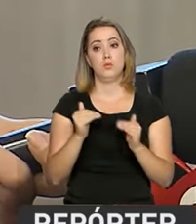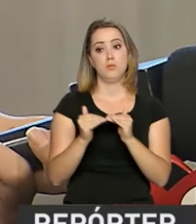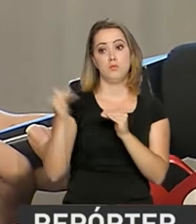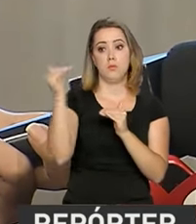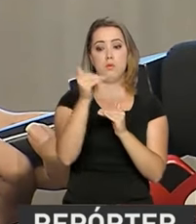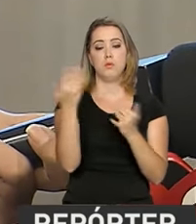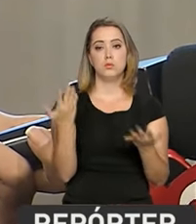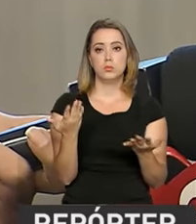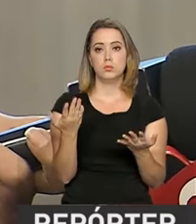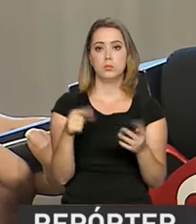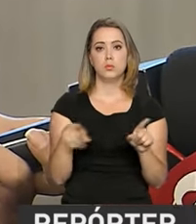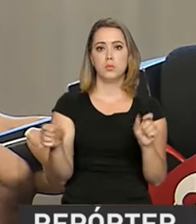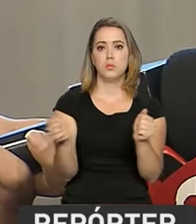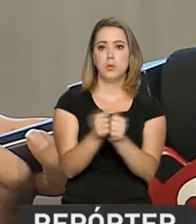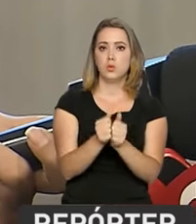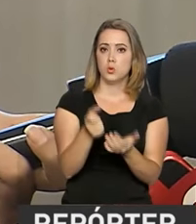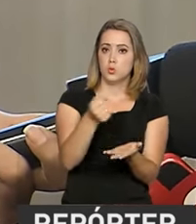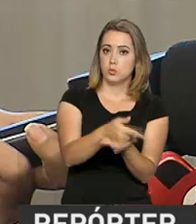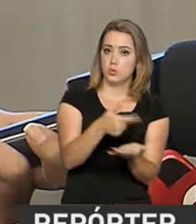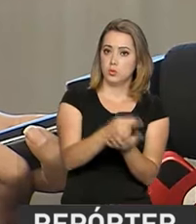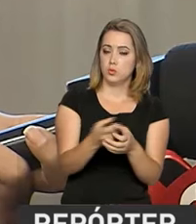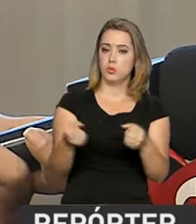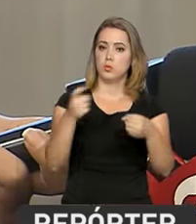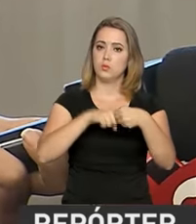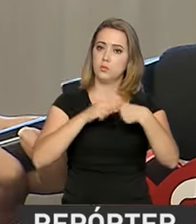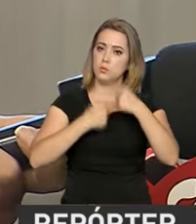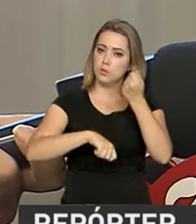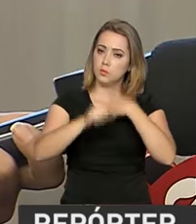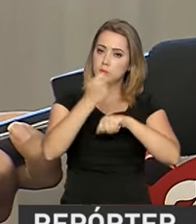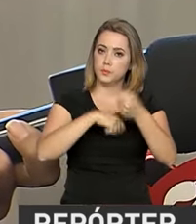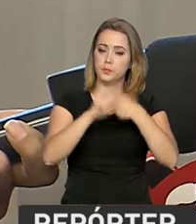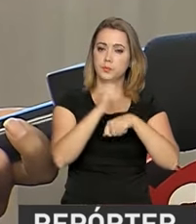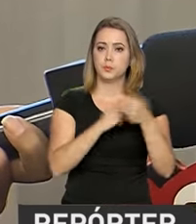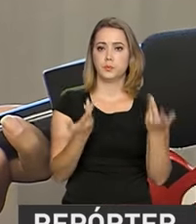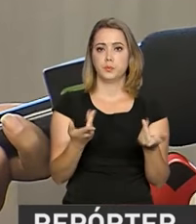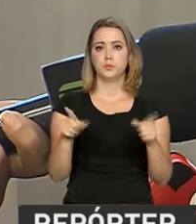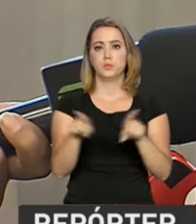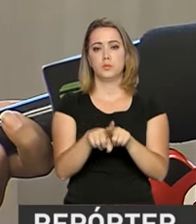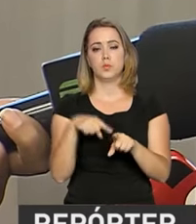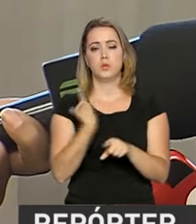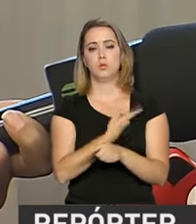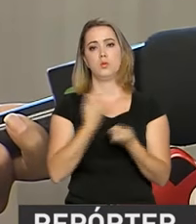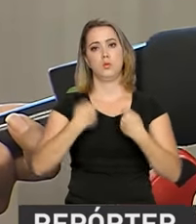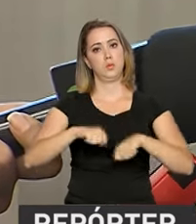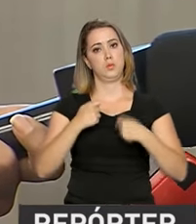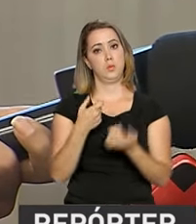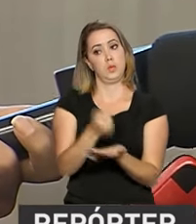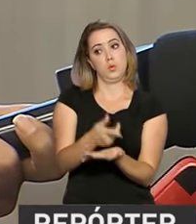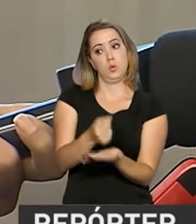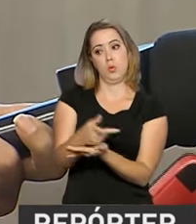lado das importações A retomada do crescimento econômico deve elevar a nossa demanda por produtos importados